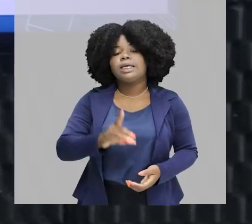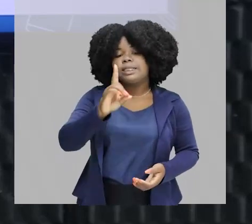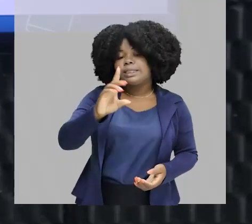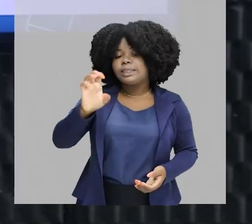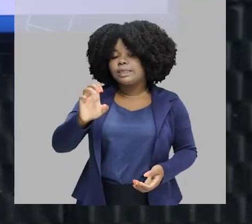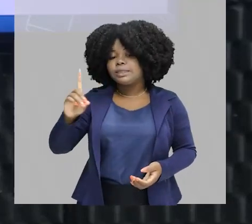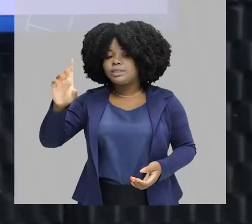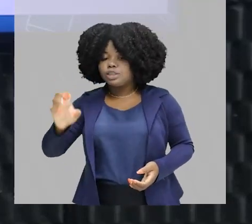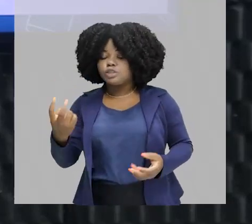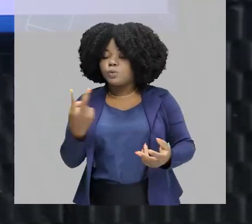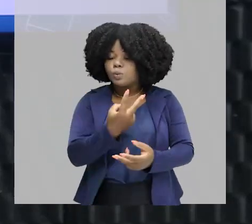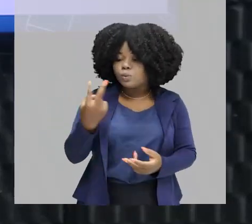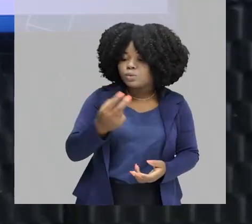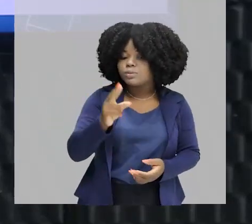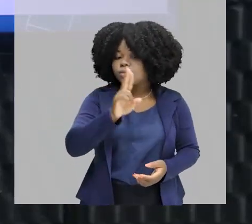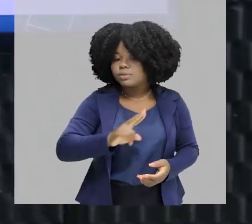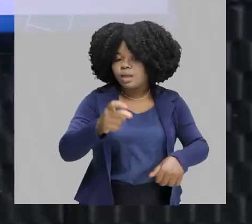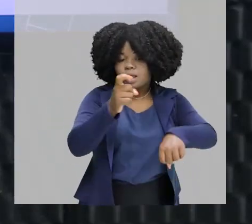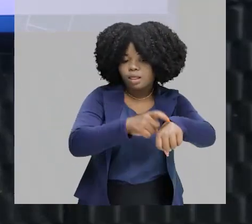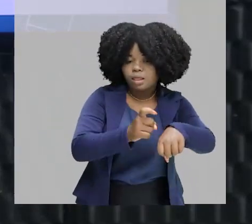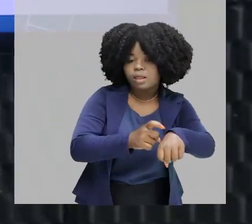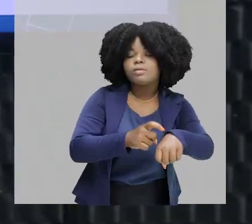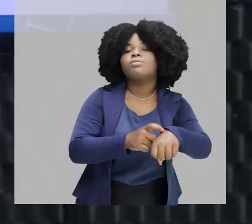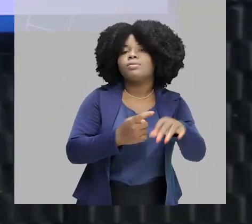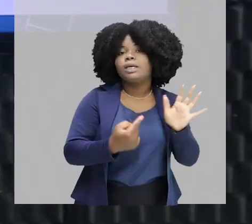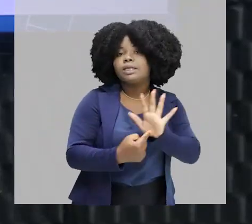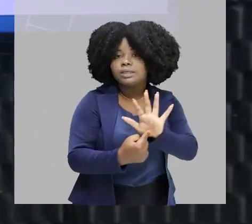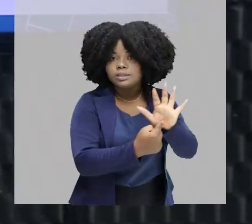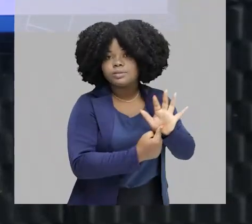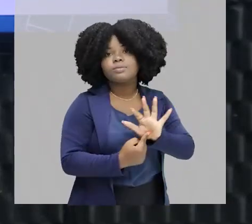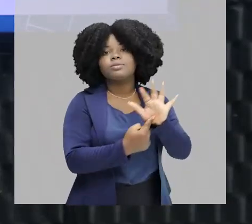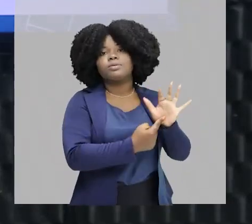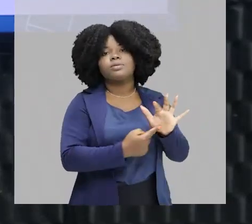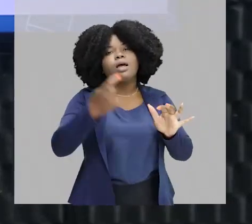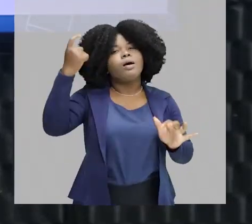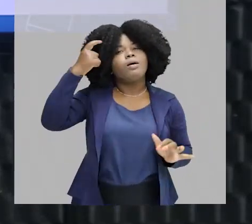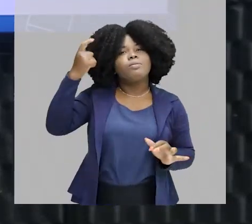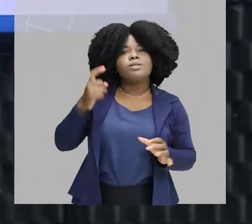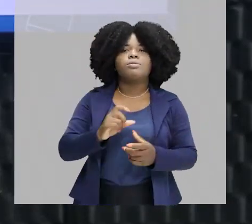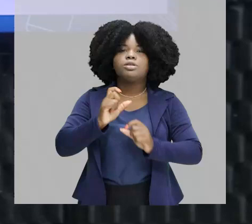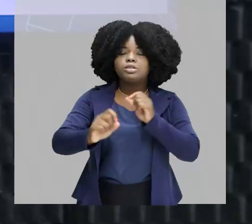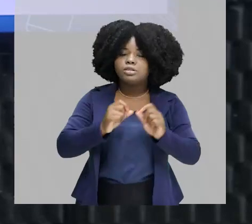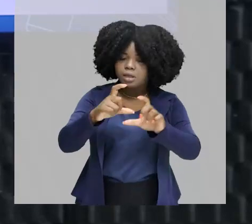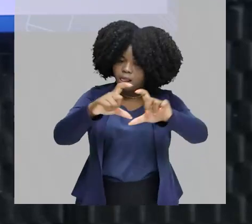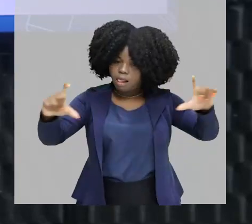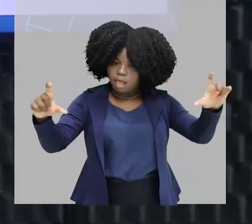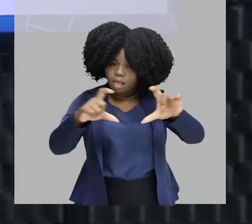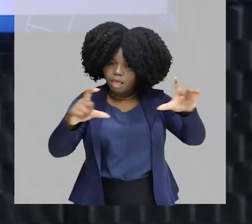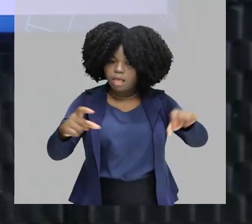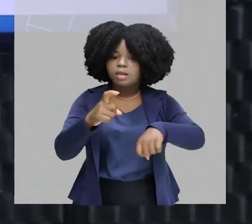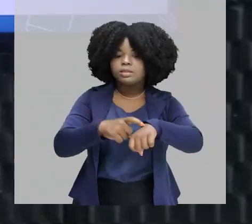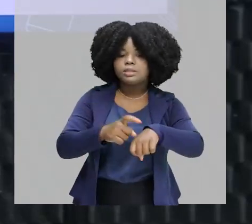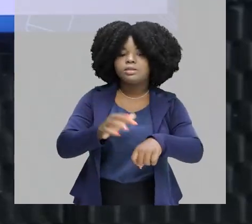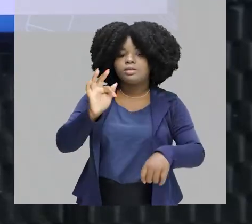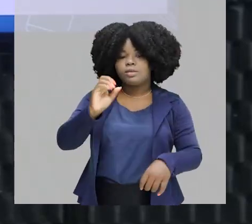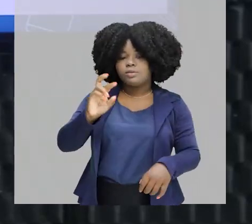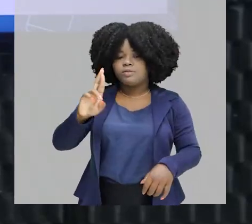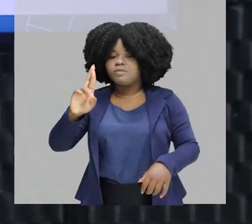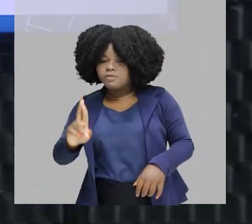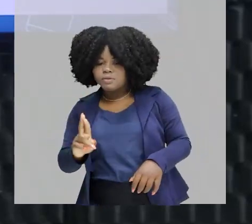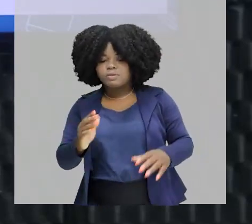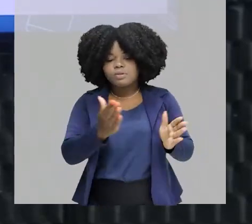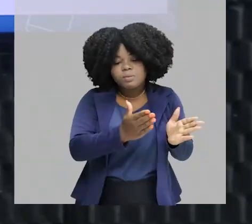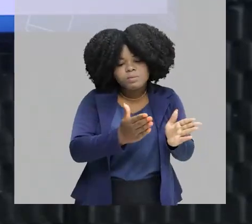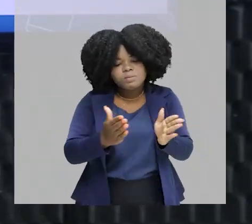referência temporal, tá? Para transmitir ou expressar uma noção de tempo. For é quando você quer destacar o